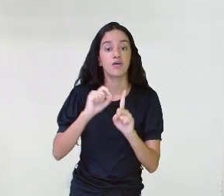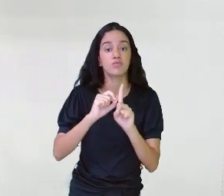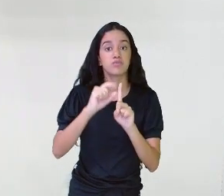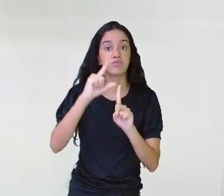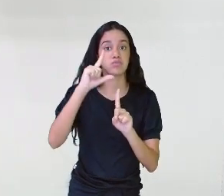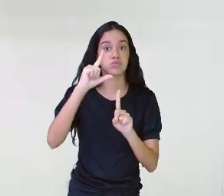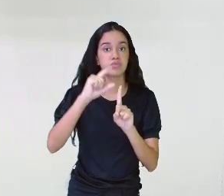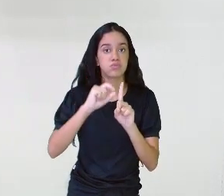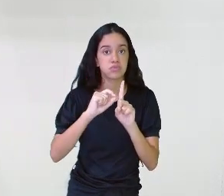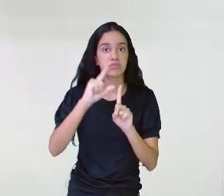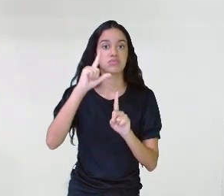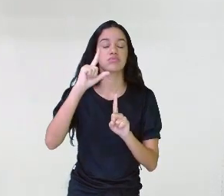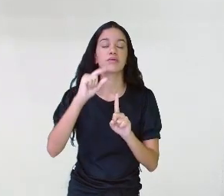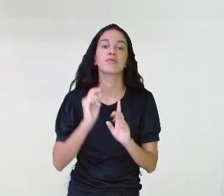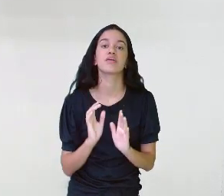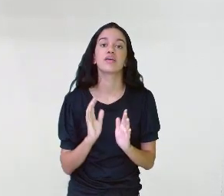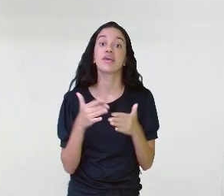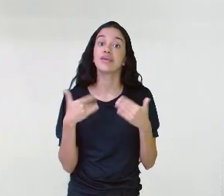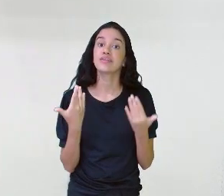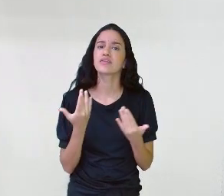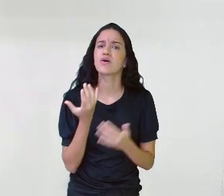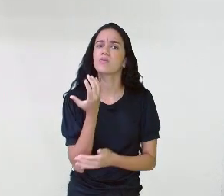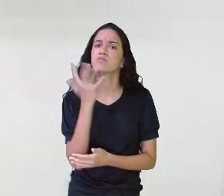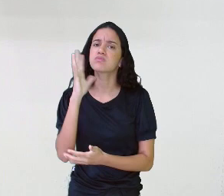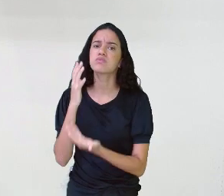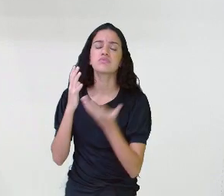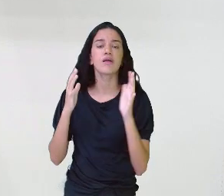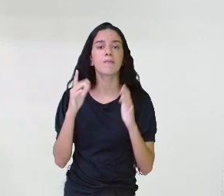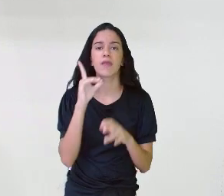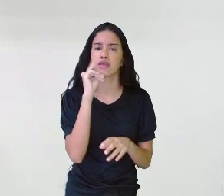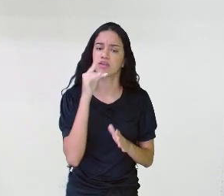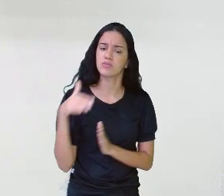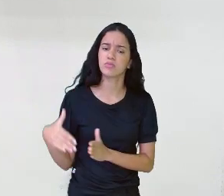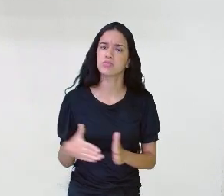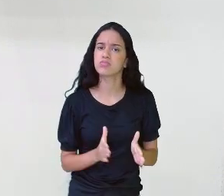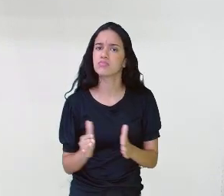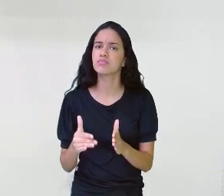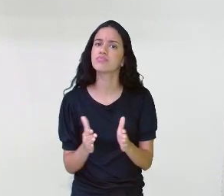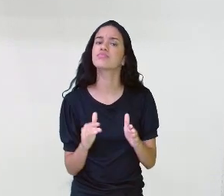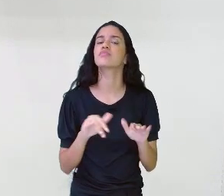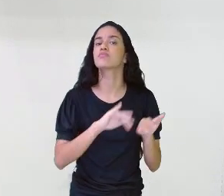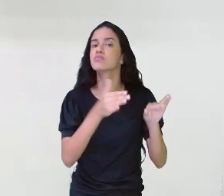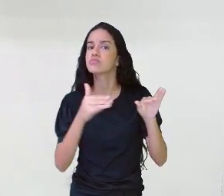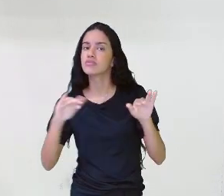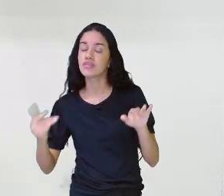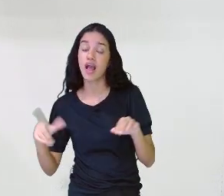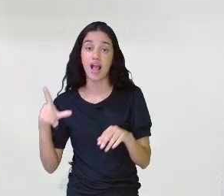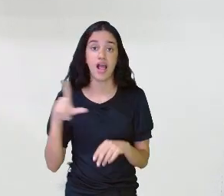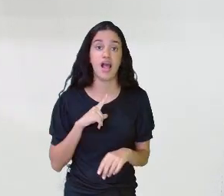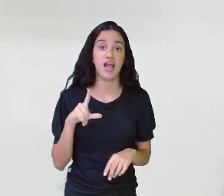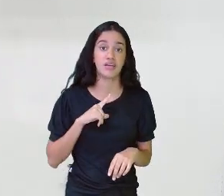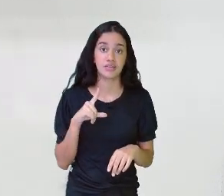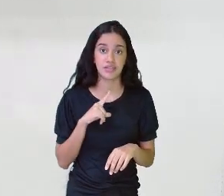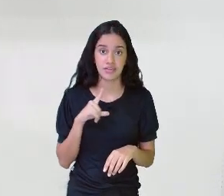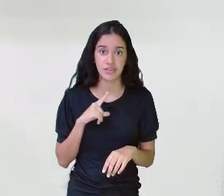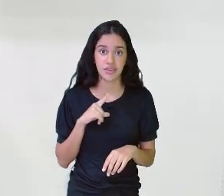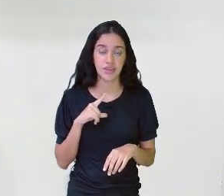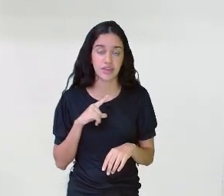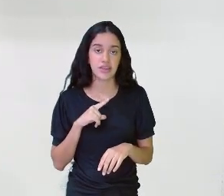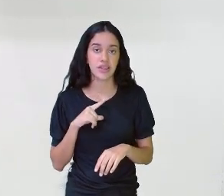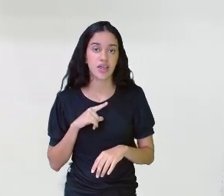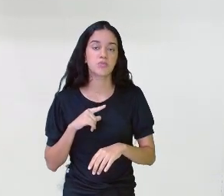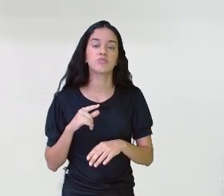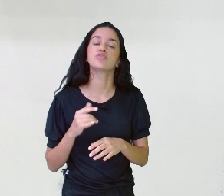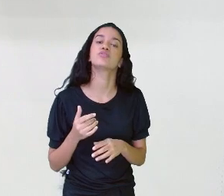a vegetação? E a hidrografia? Nós temos uma faixa litorânea